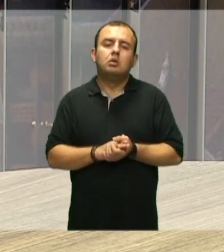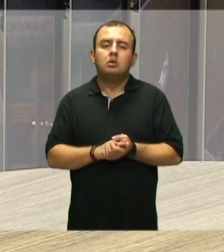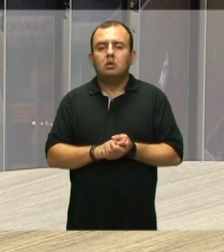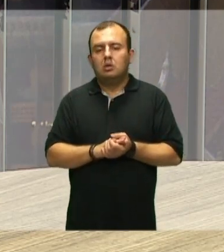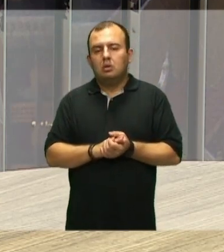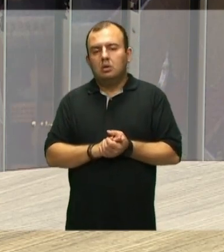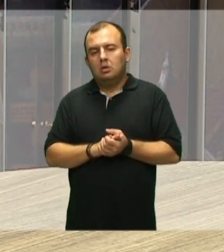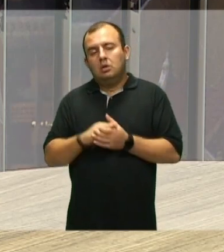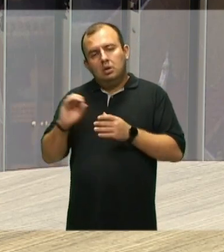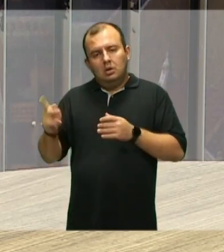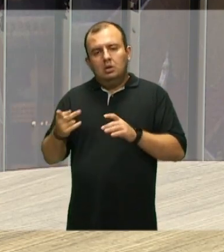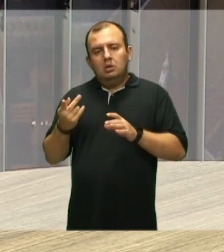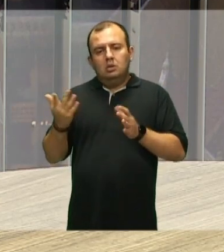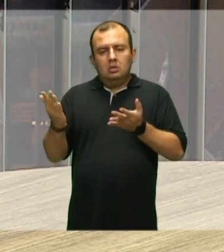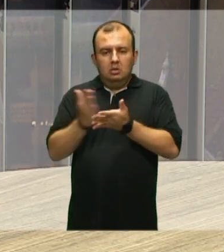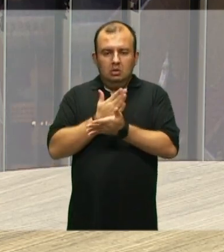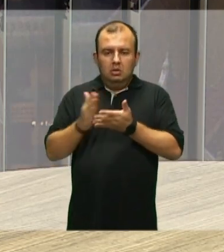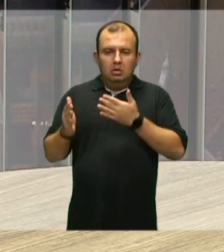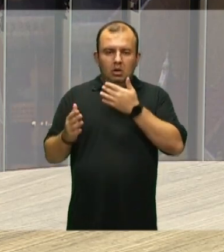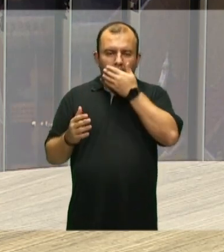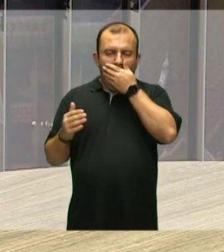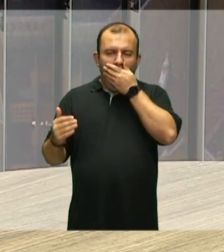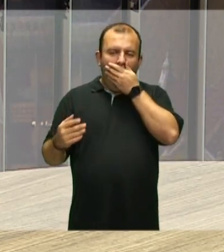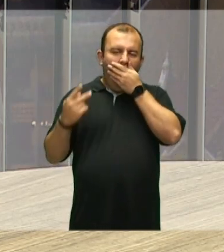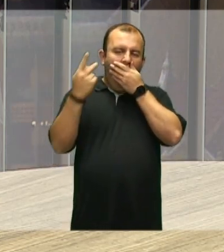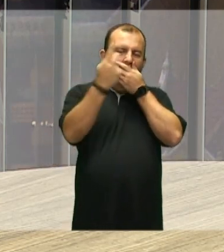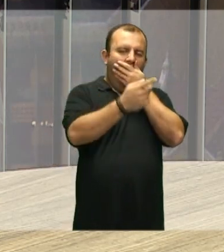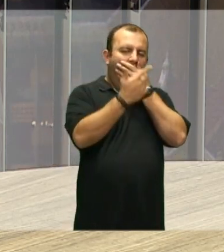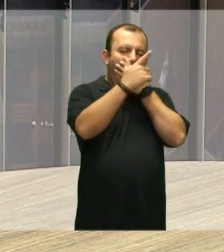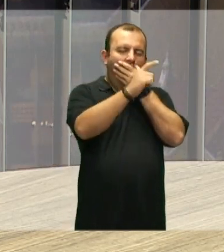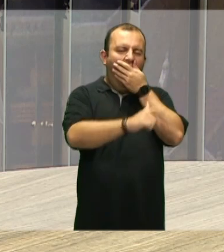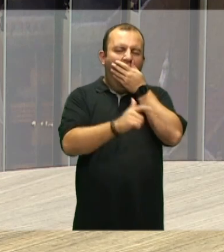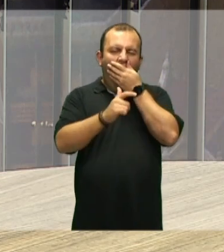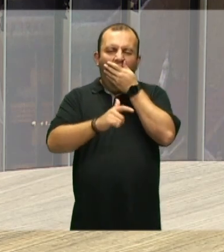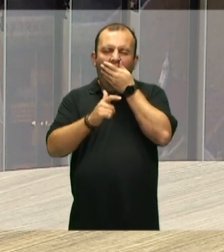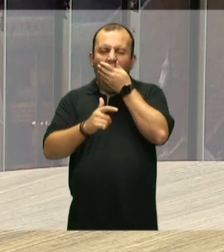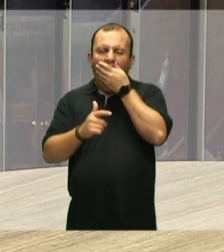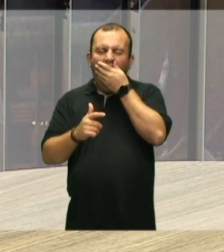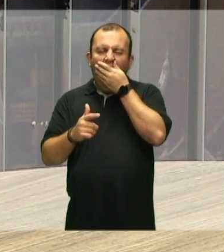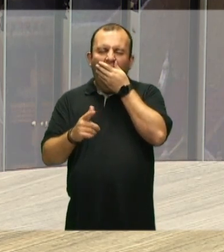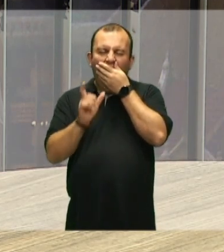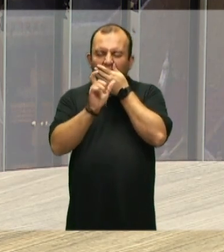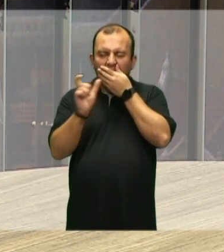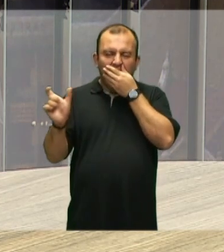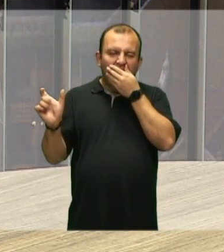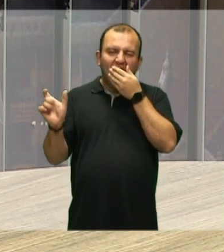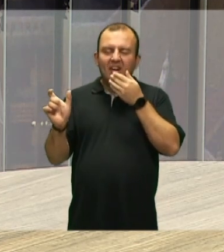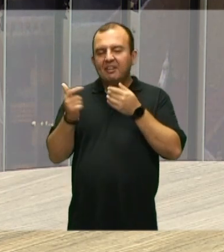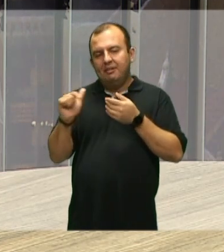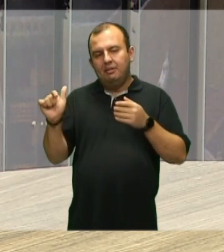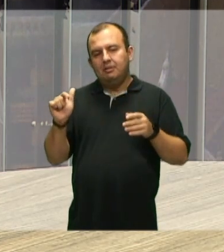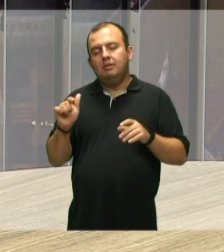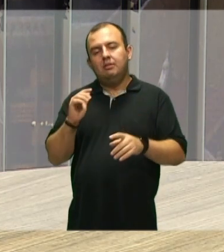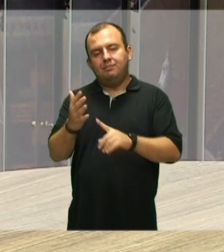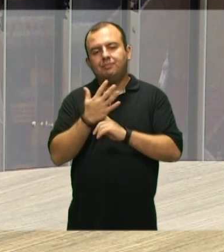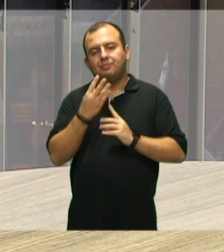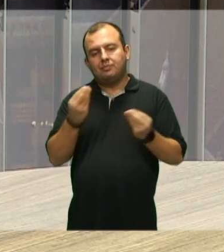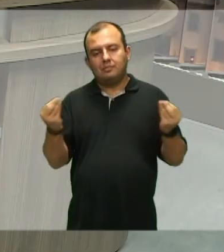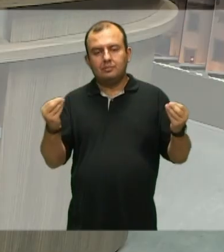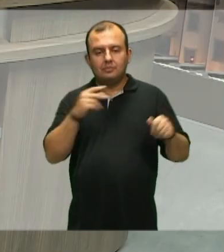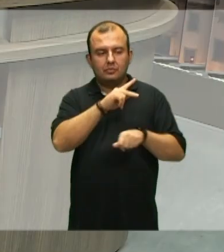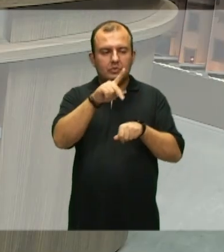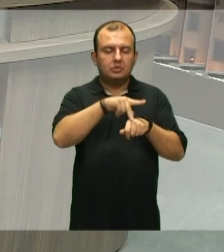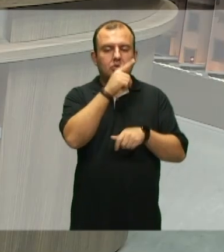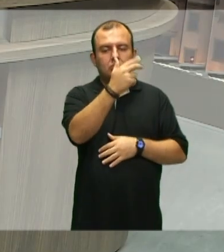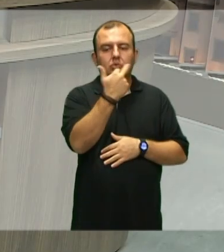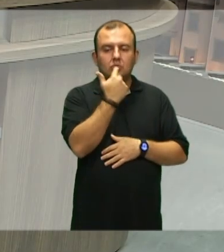tivemos oportunidade de sair do Brasil algumas vezes também com os nossos espetáculos. O fato de não ter palavras auxilia muito, você fazer em países de